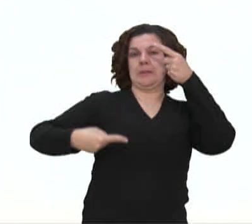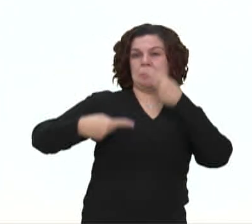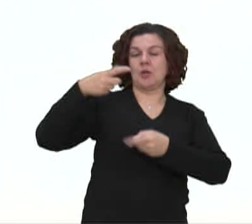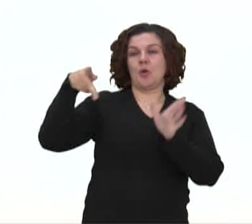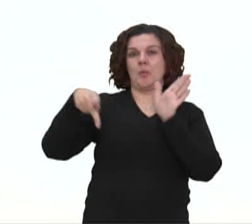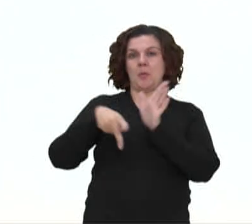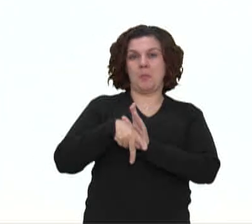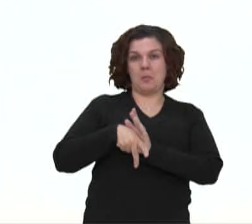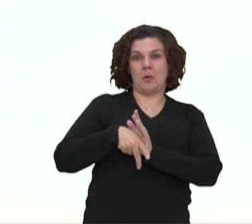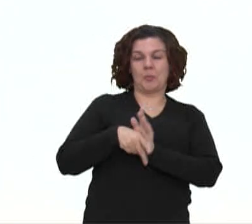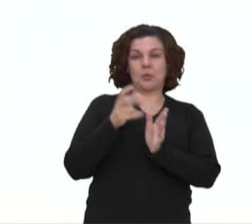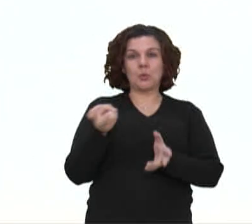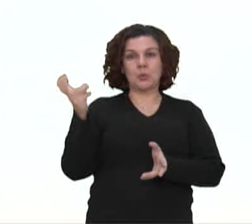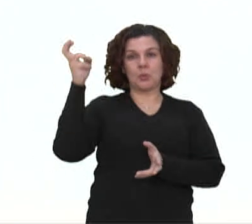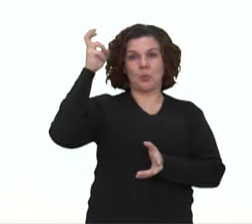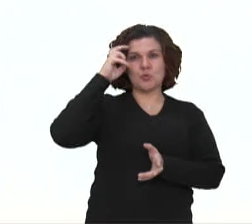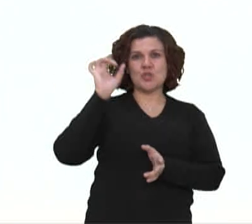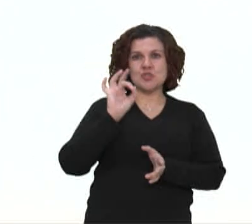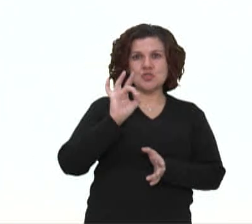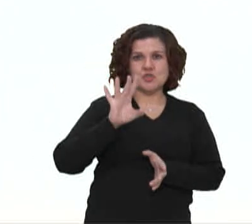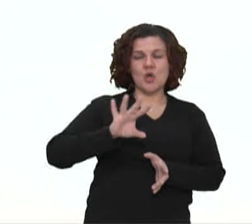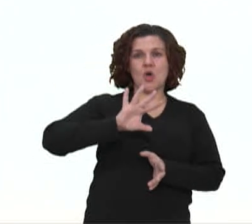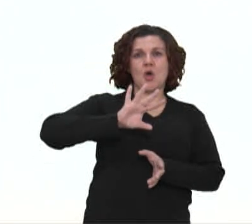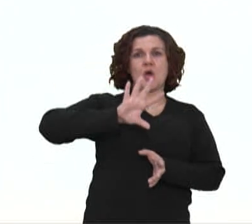apenas na África subsaariana?